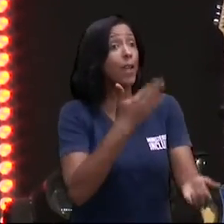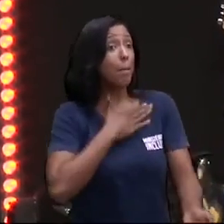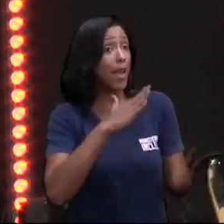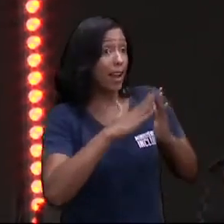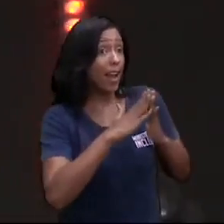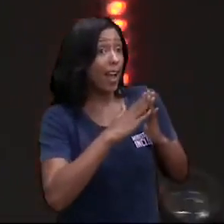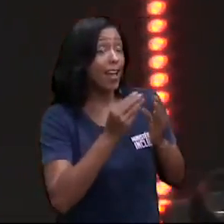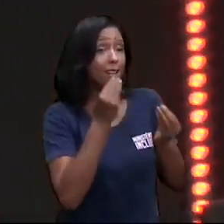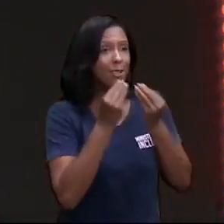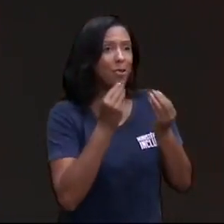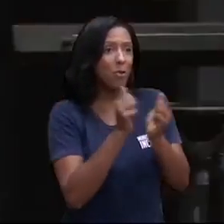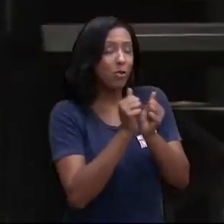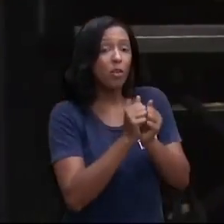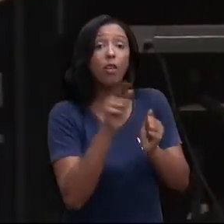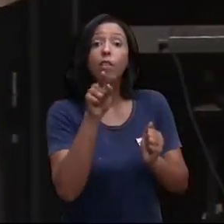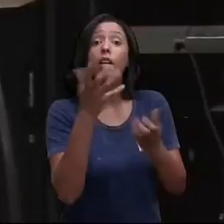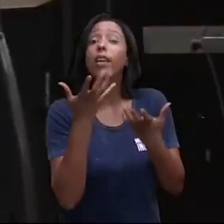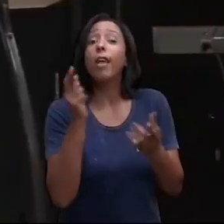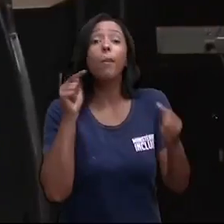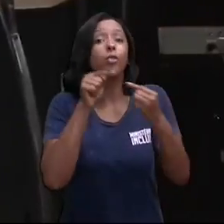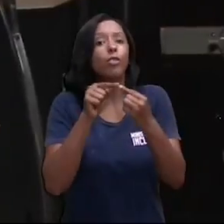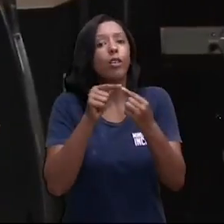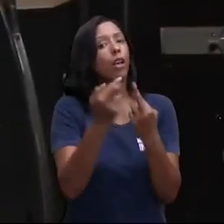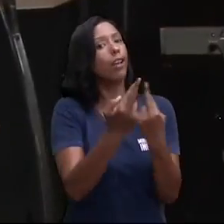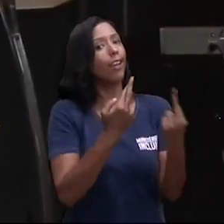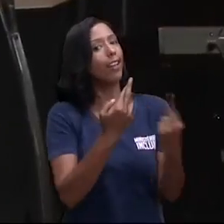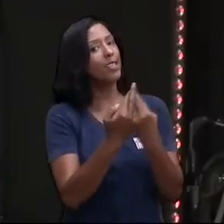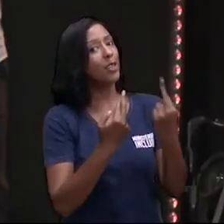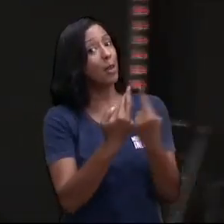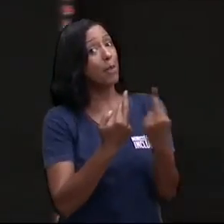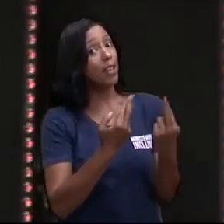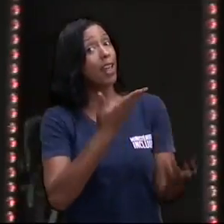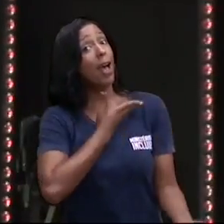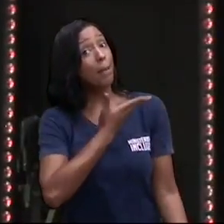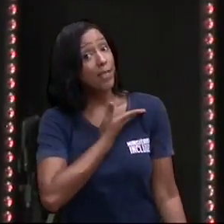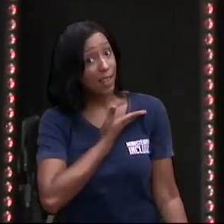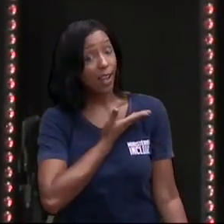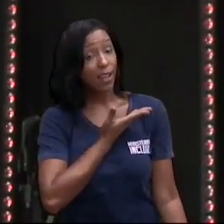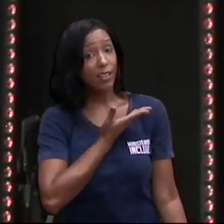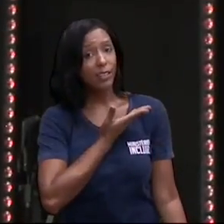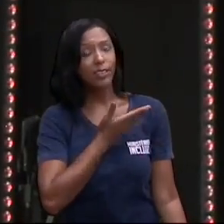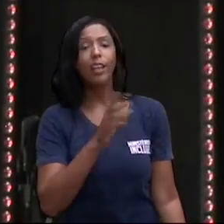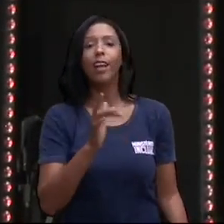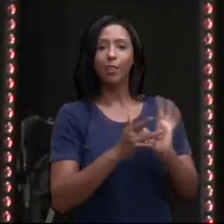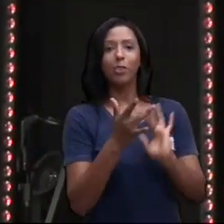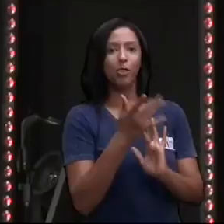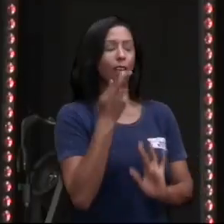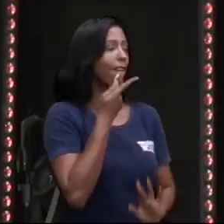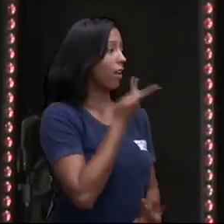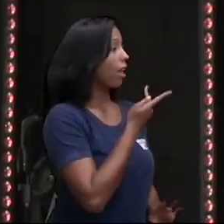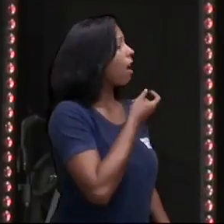relacionamento amizade Jesus falou olha depois do cafezinho se